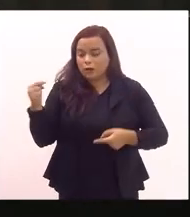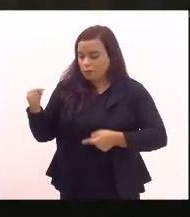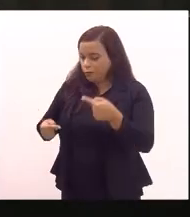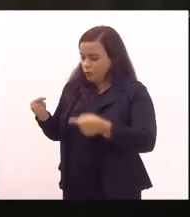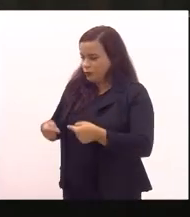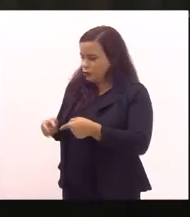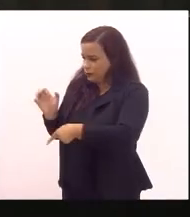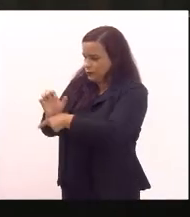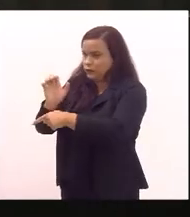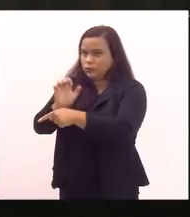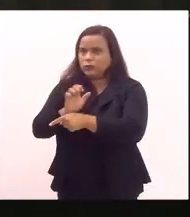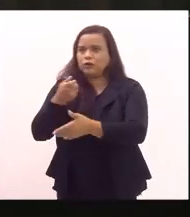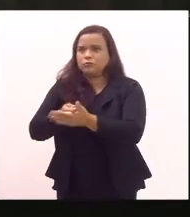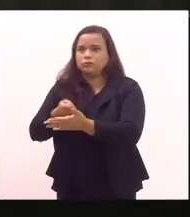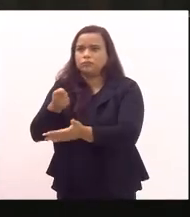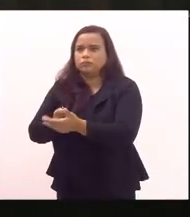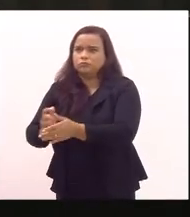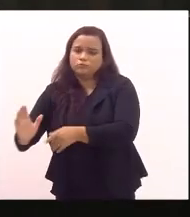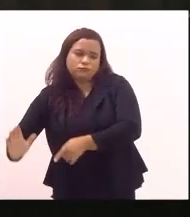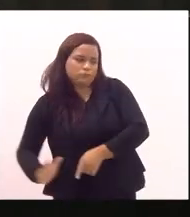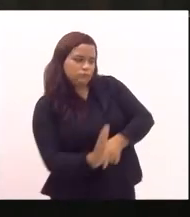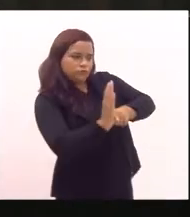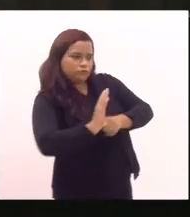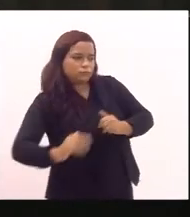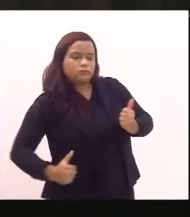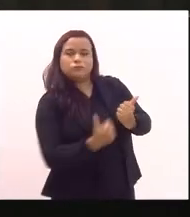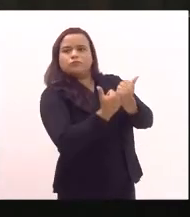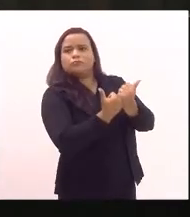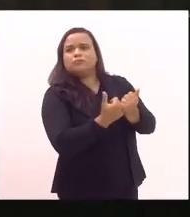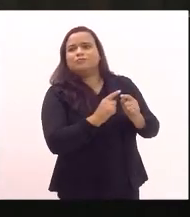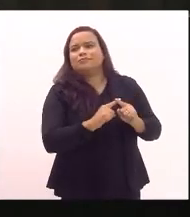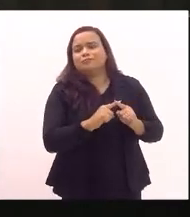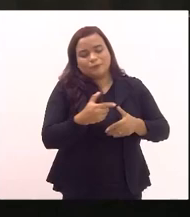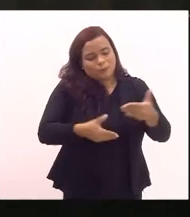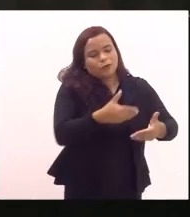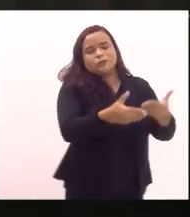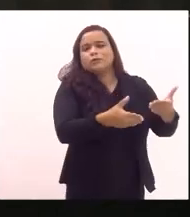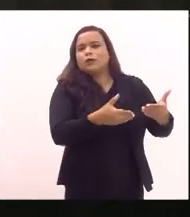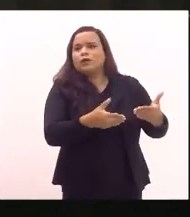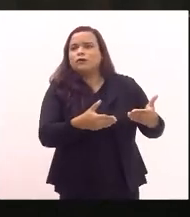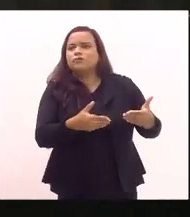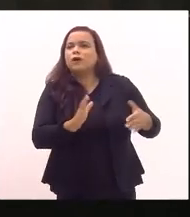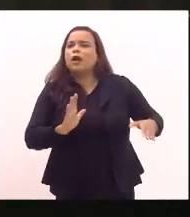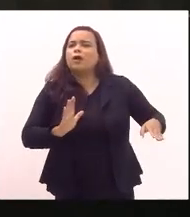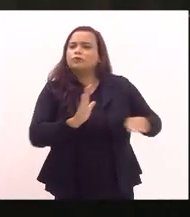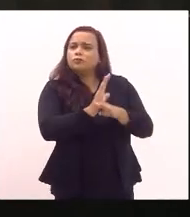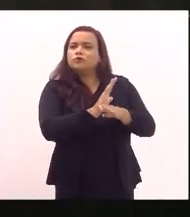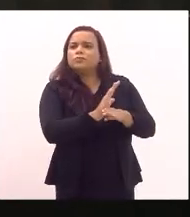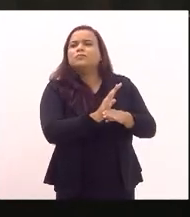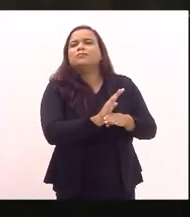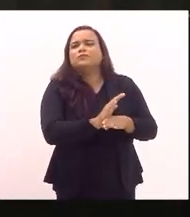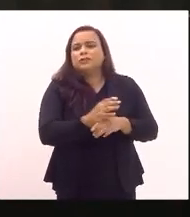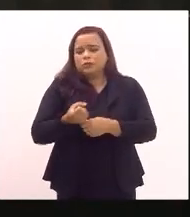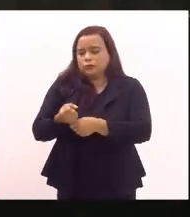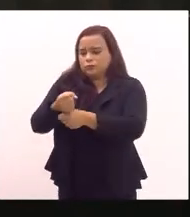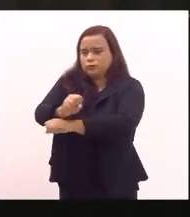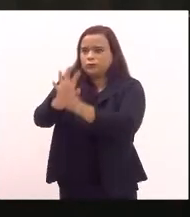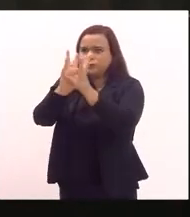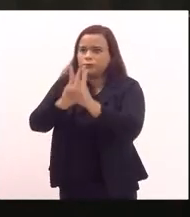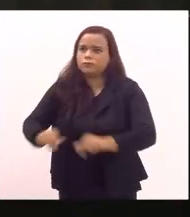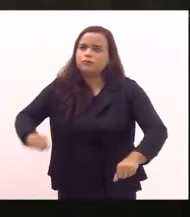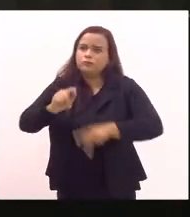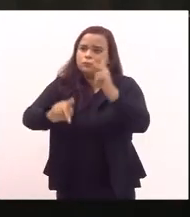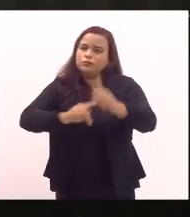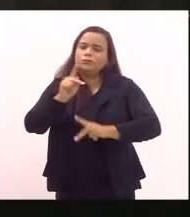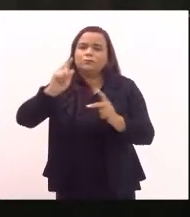política de estado deveria ter sido feito como processo de reparação a escravização da